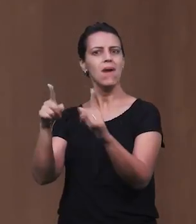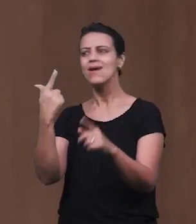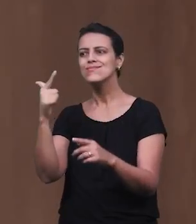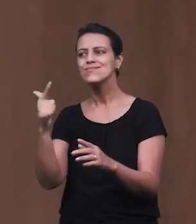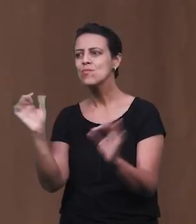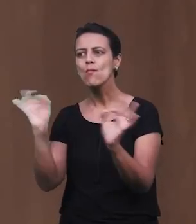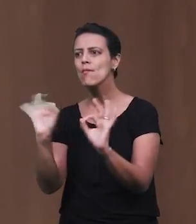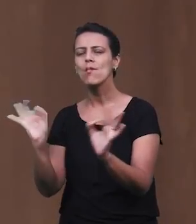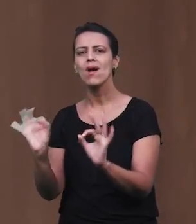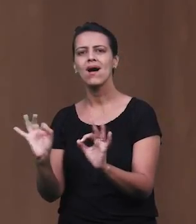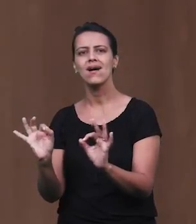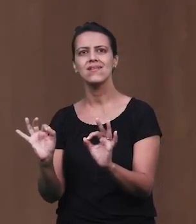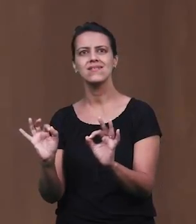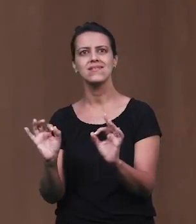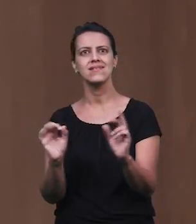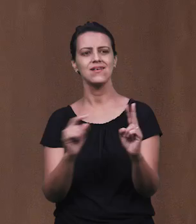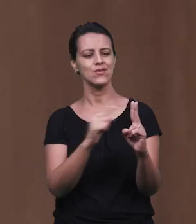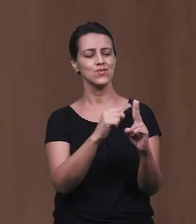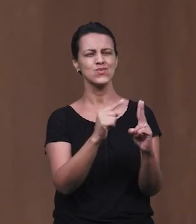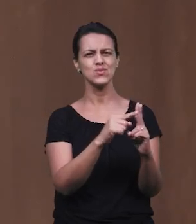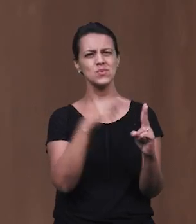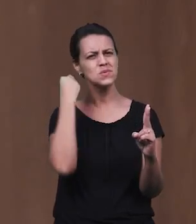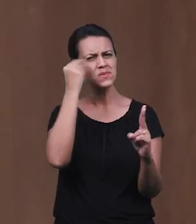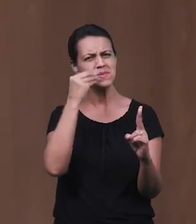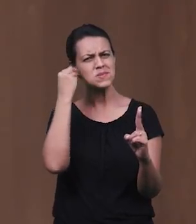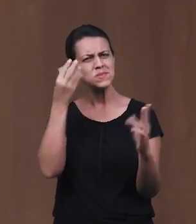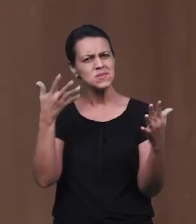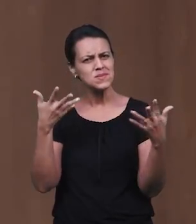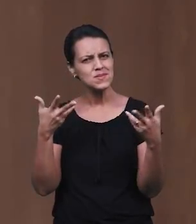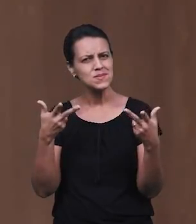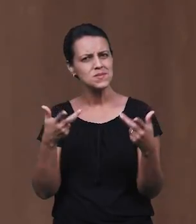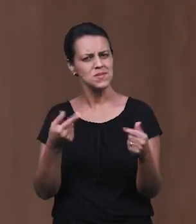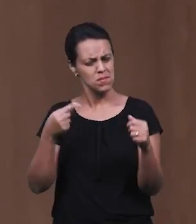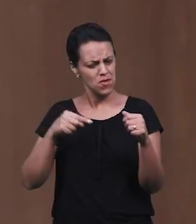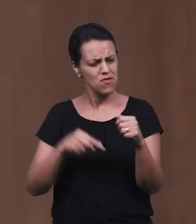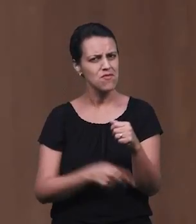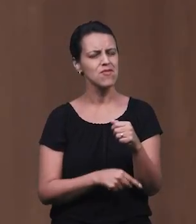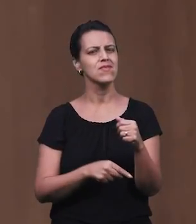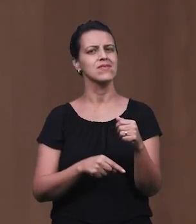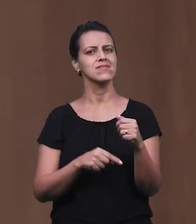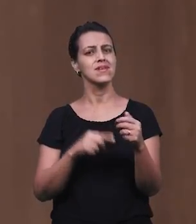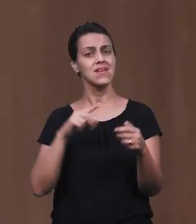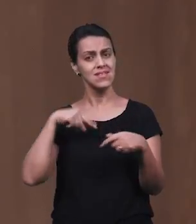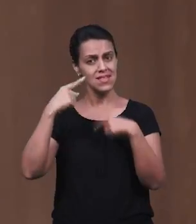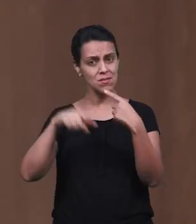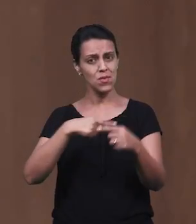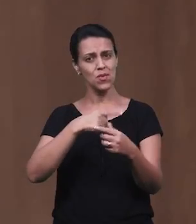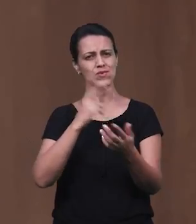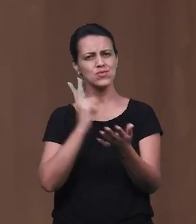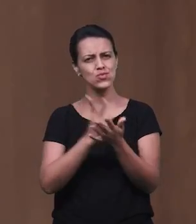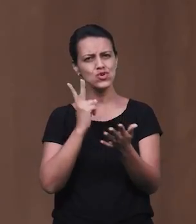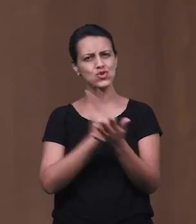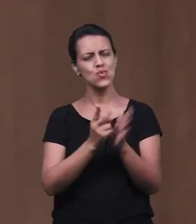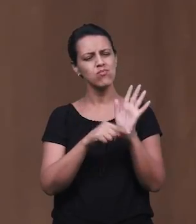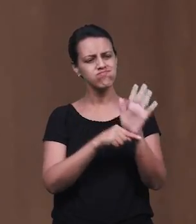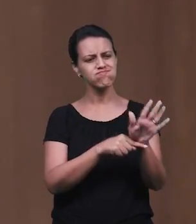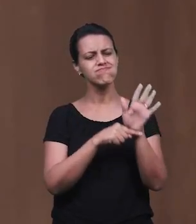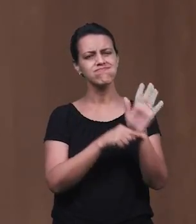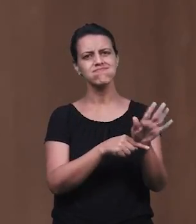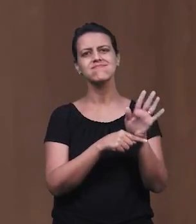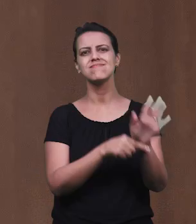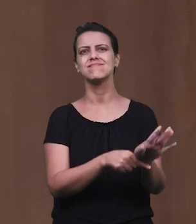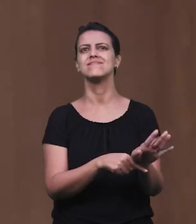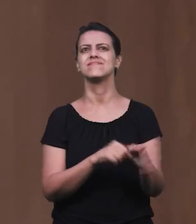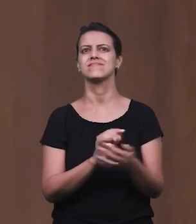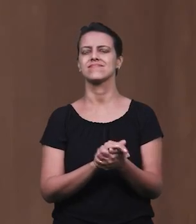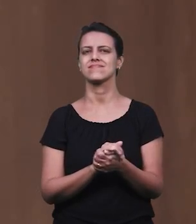não achamos. Aquele casal teve uma experiência tão maravilhosa que depois os irmãos continuaram dando assistência, né, àquele casal. E